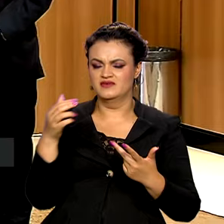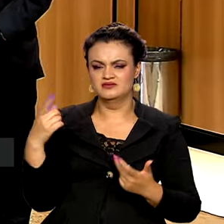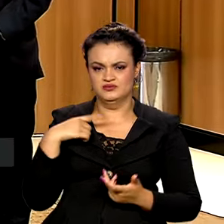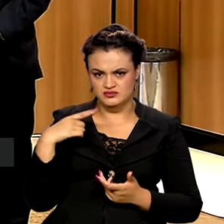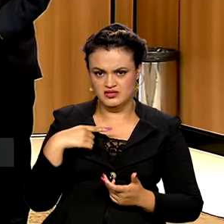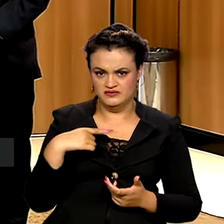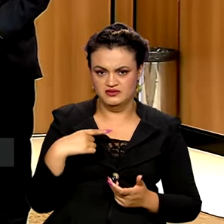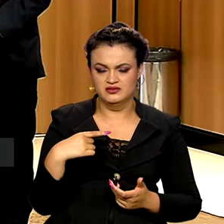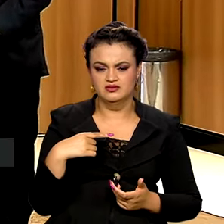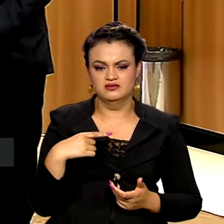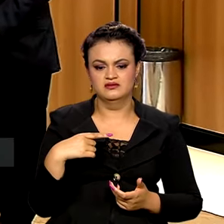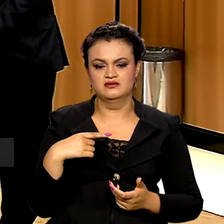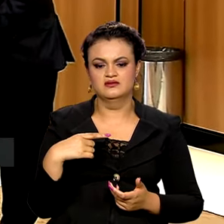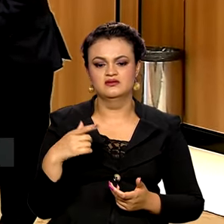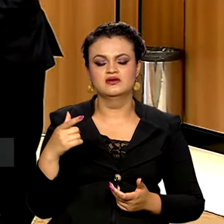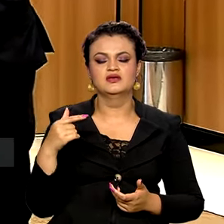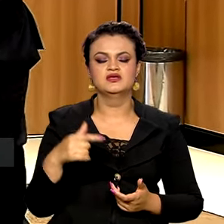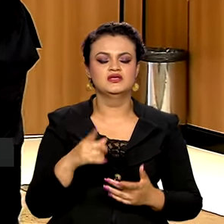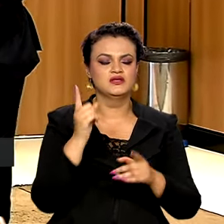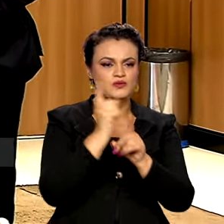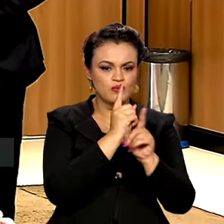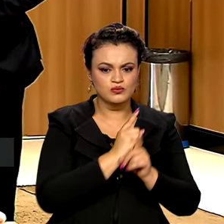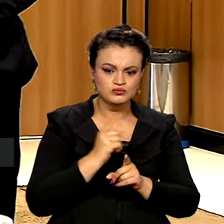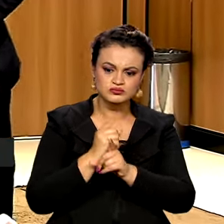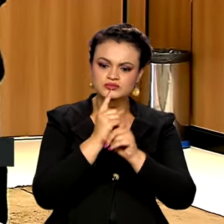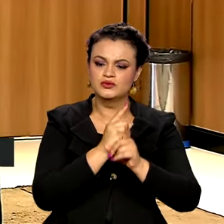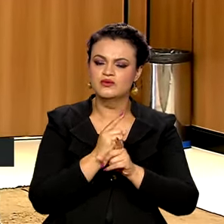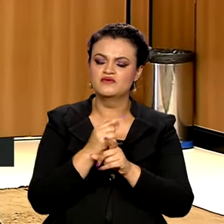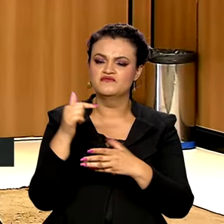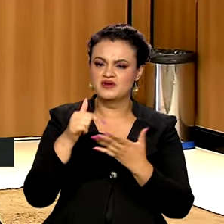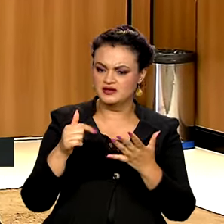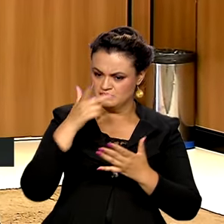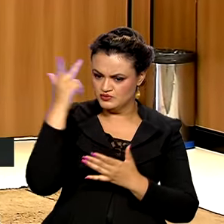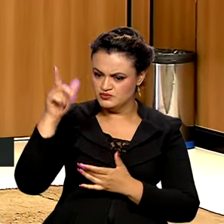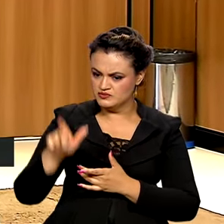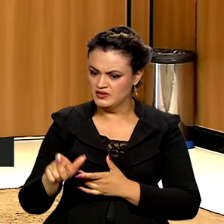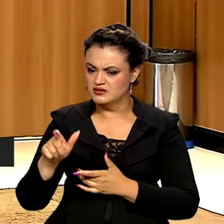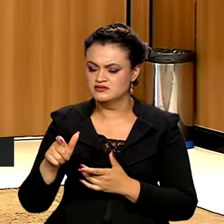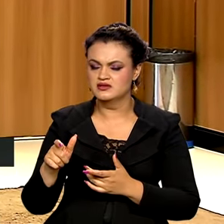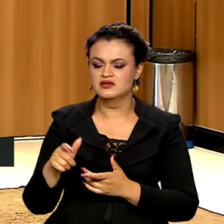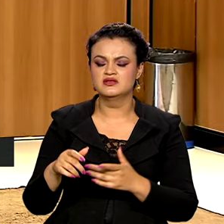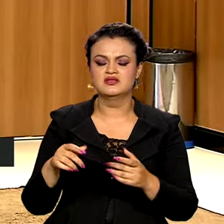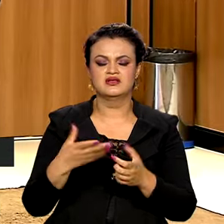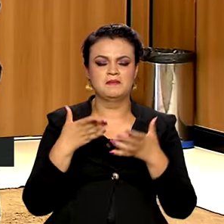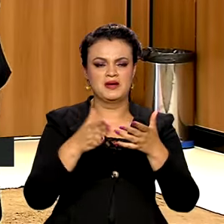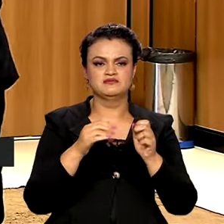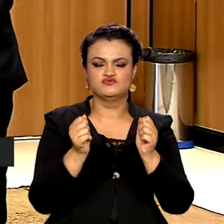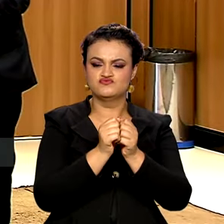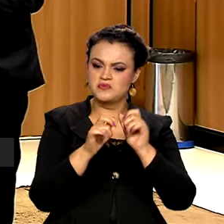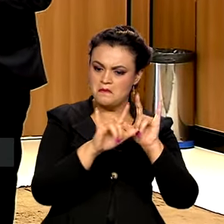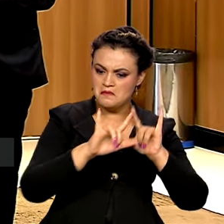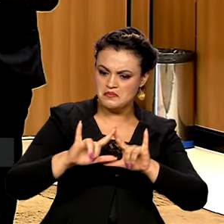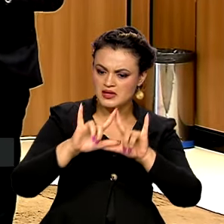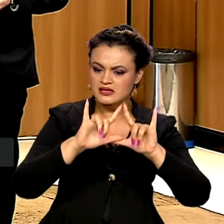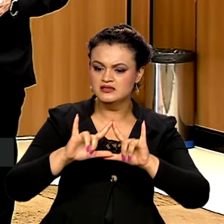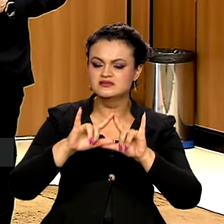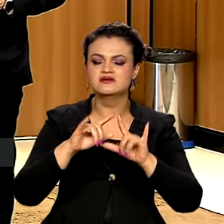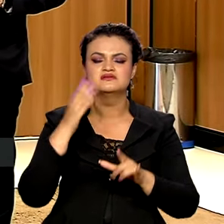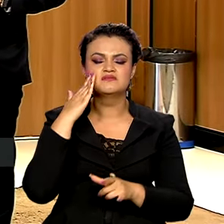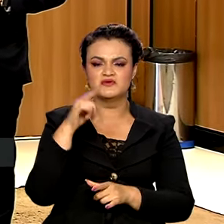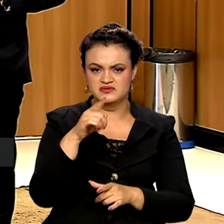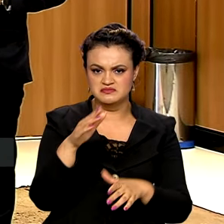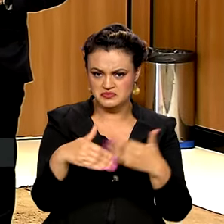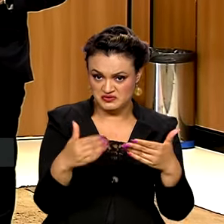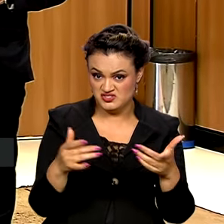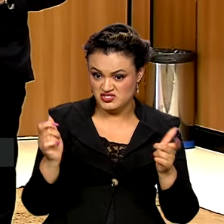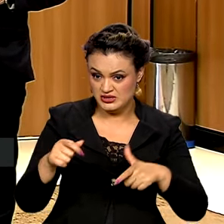investigação, já no início apontou uma série de pessoas que teriam ligação com a milícia. Queria saber dos senhores o que deu para avançar